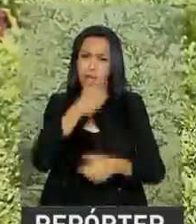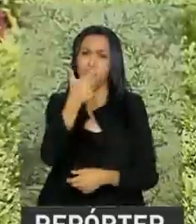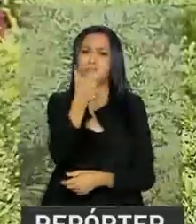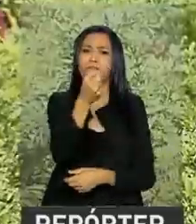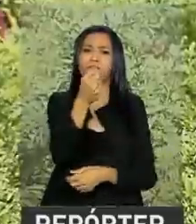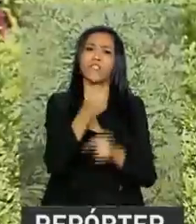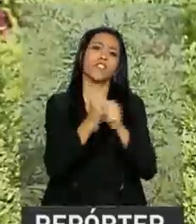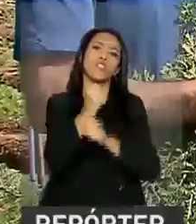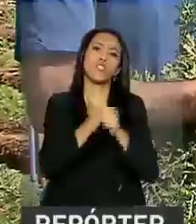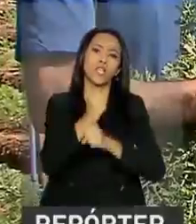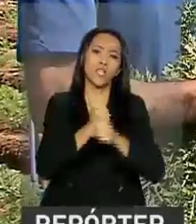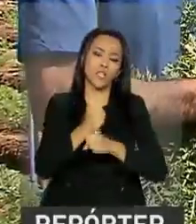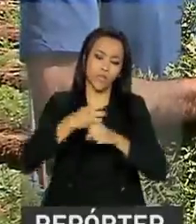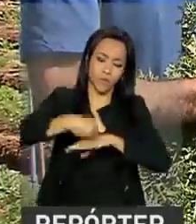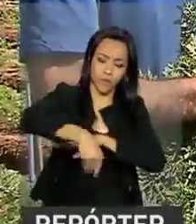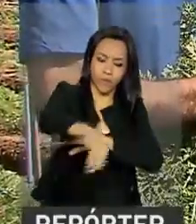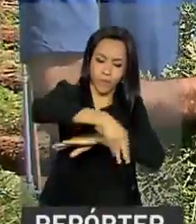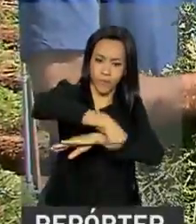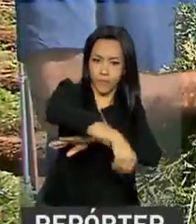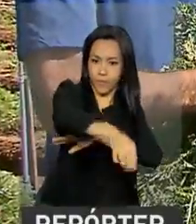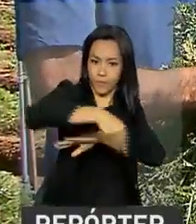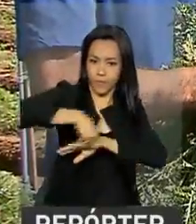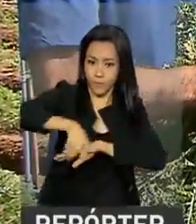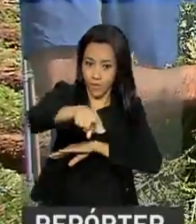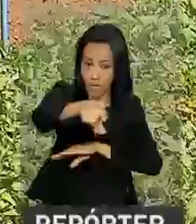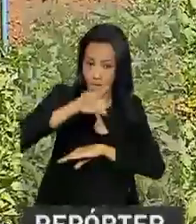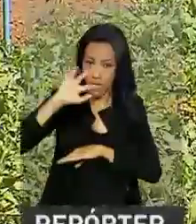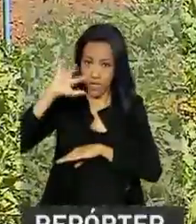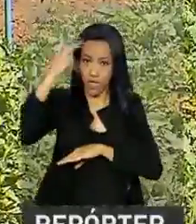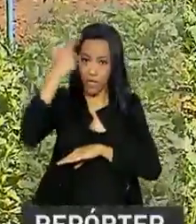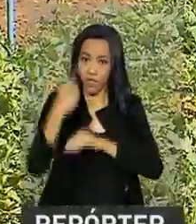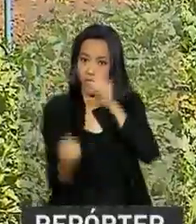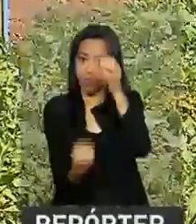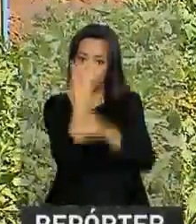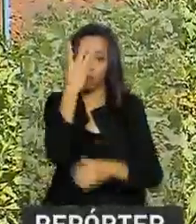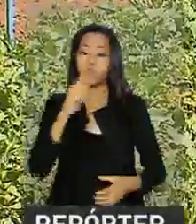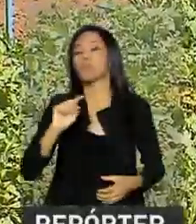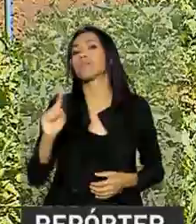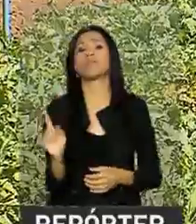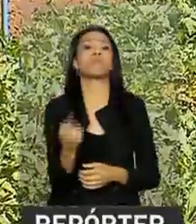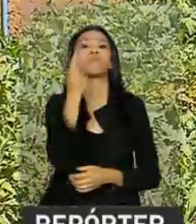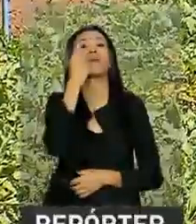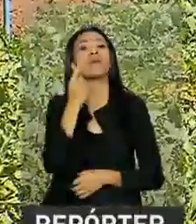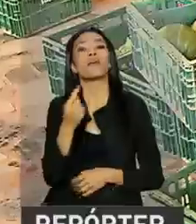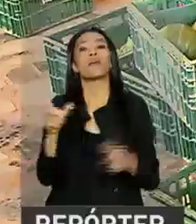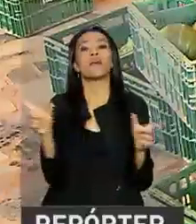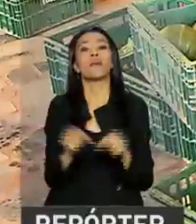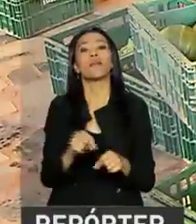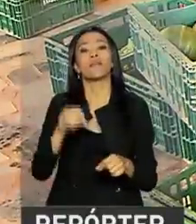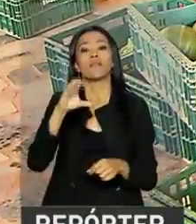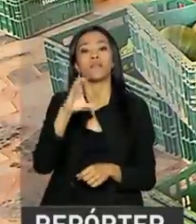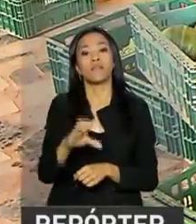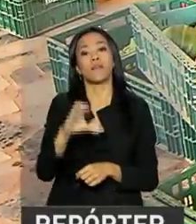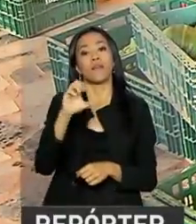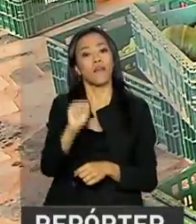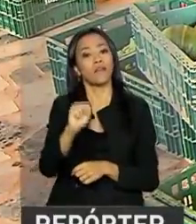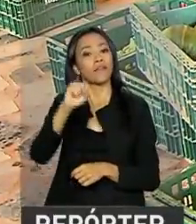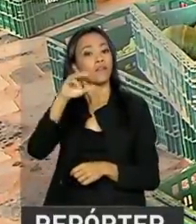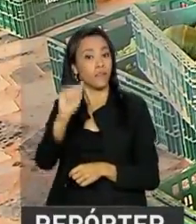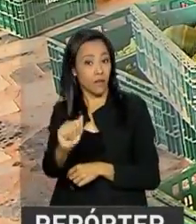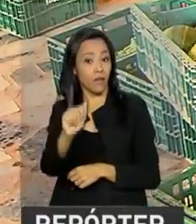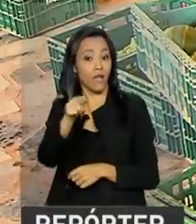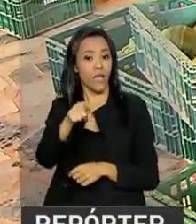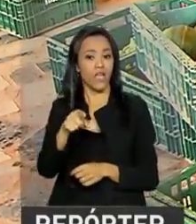no Distrito Federal, Idalércio resolveu, em 2015, fundar a primeira CSAA na região. Ele deixou de vender